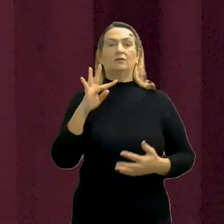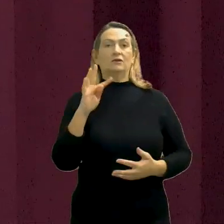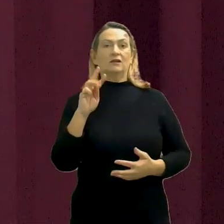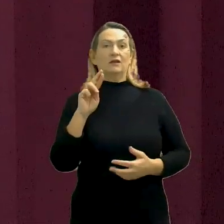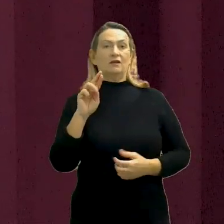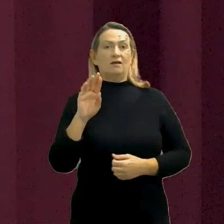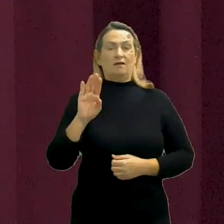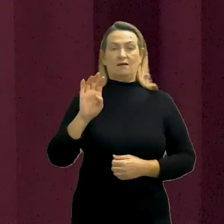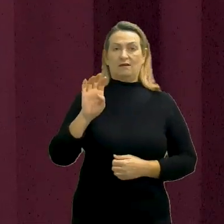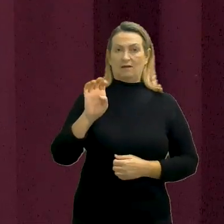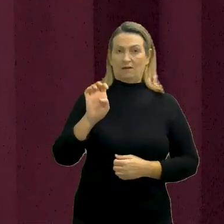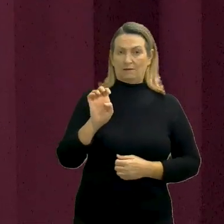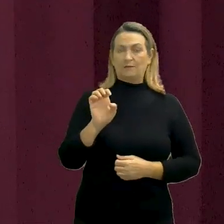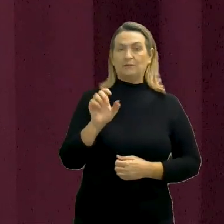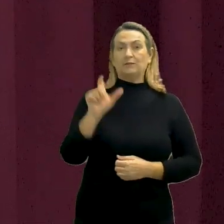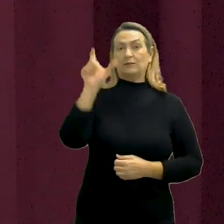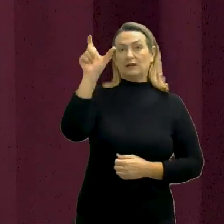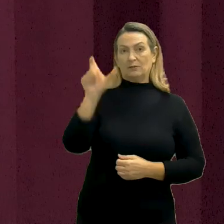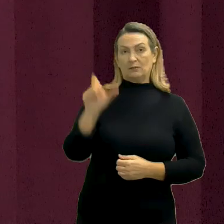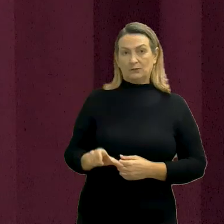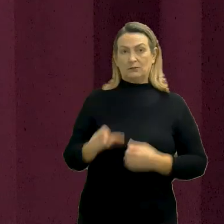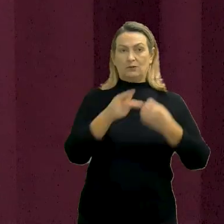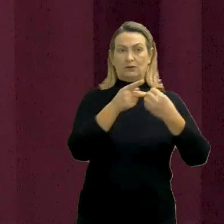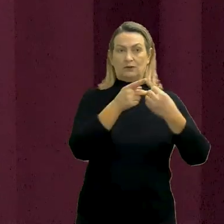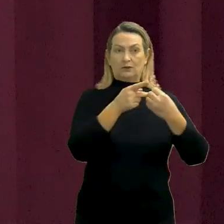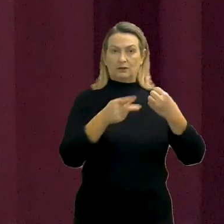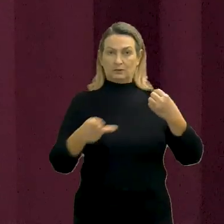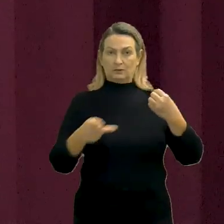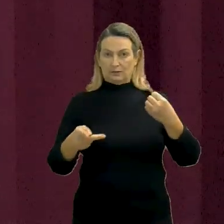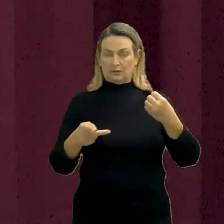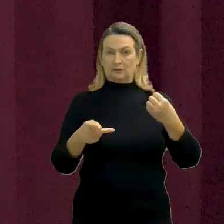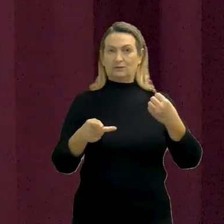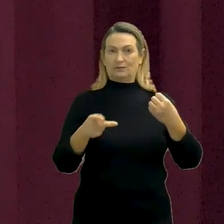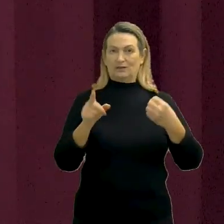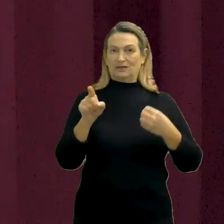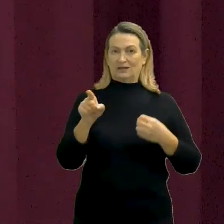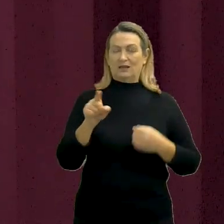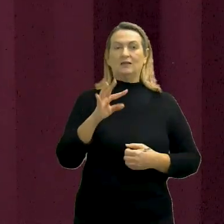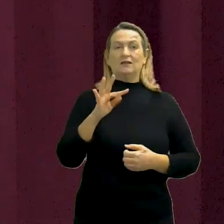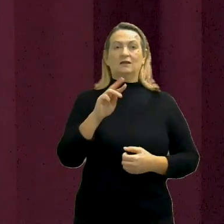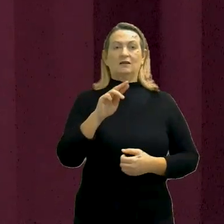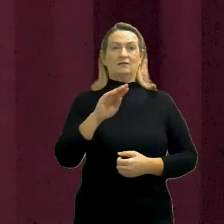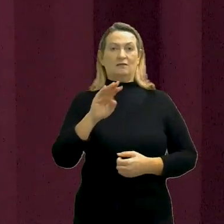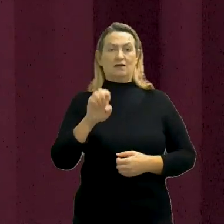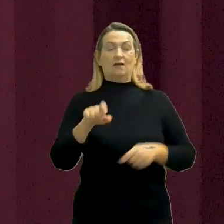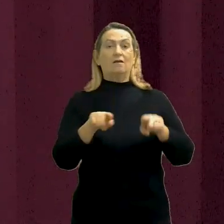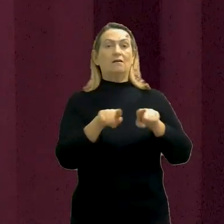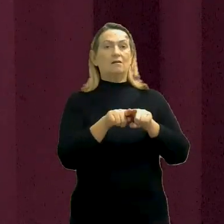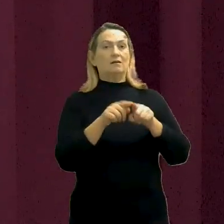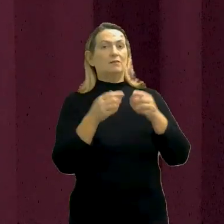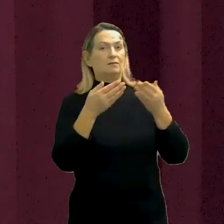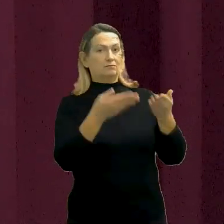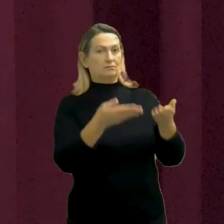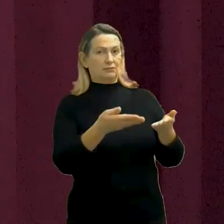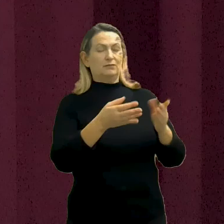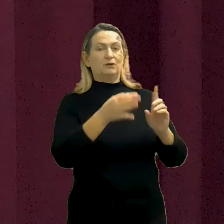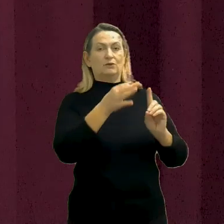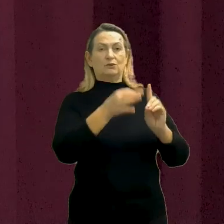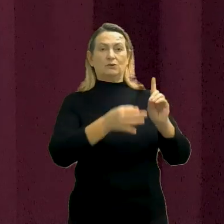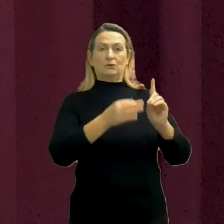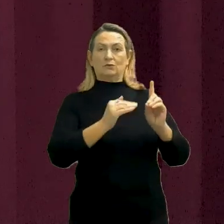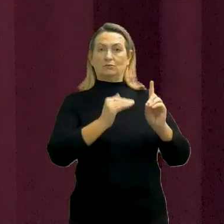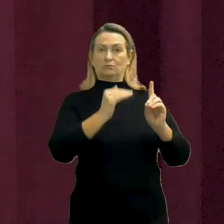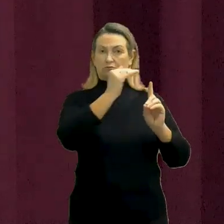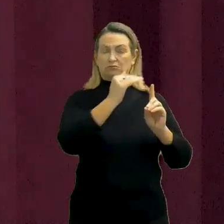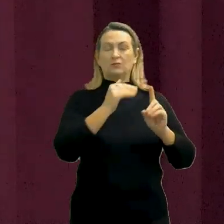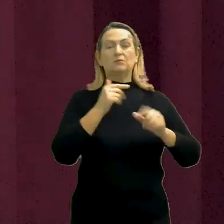na na pessoa do do presidente Desembargador sigur e na sua na Su em seu nome P pelo